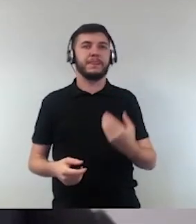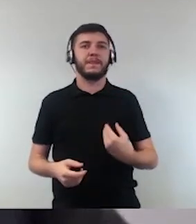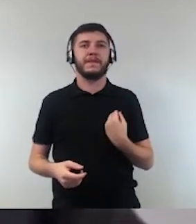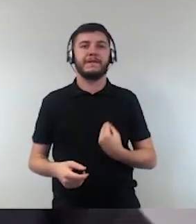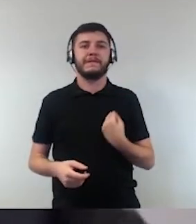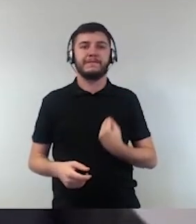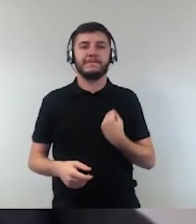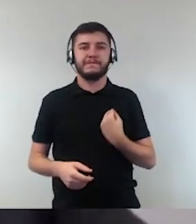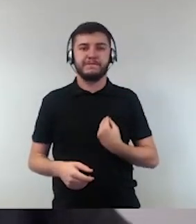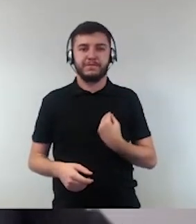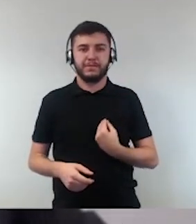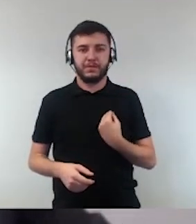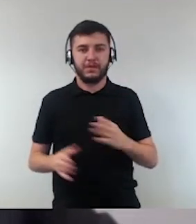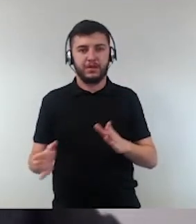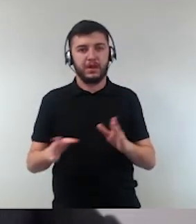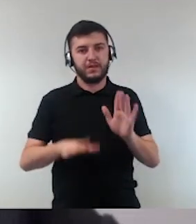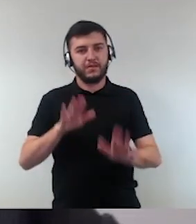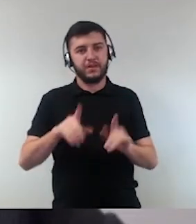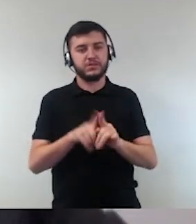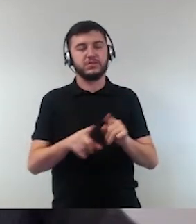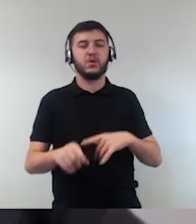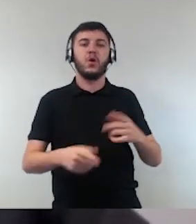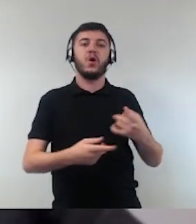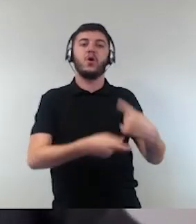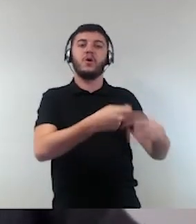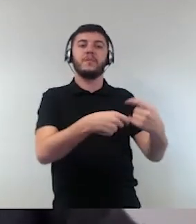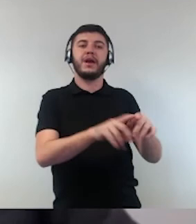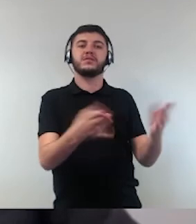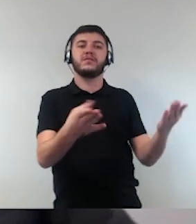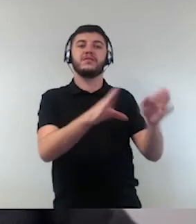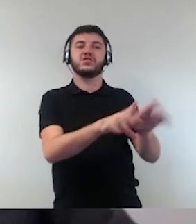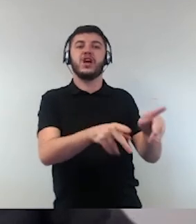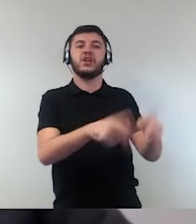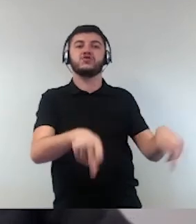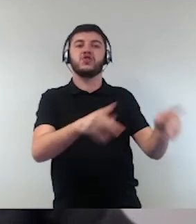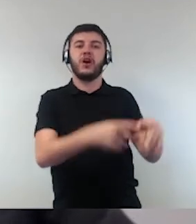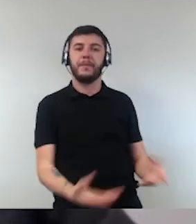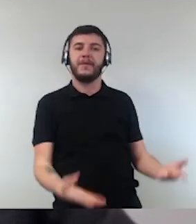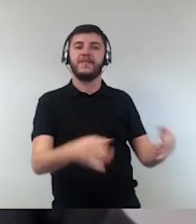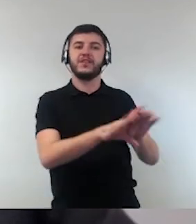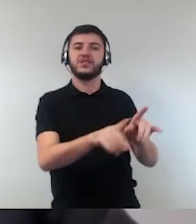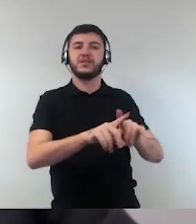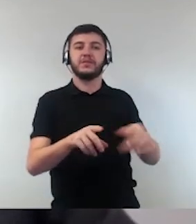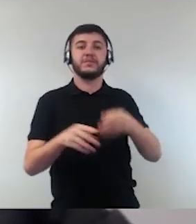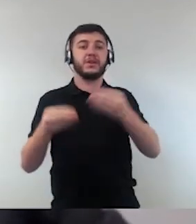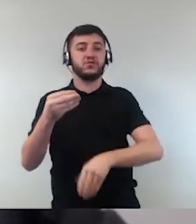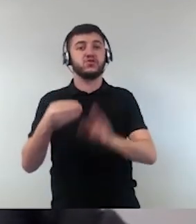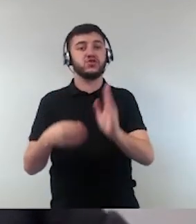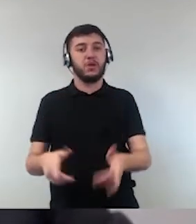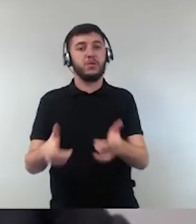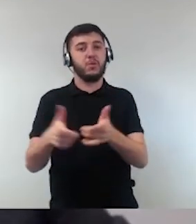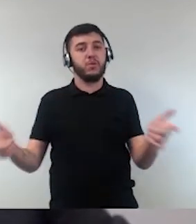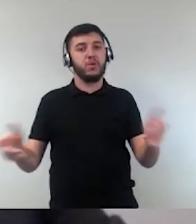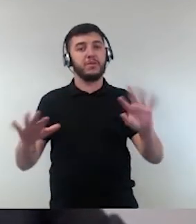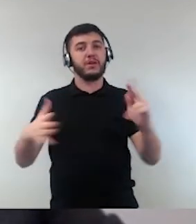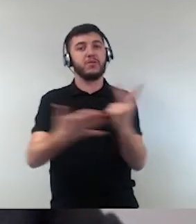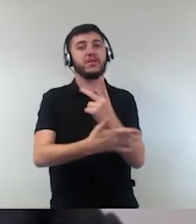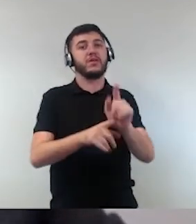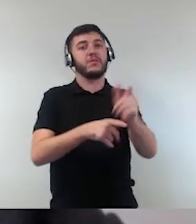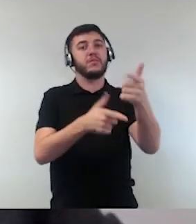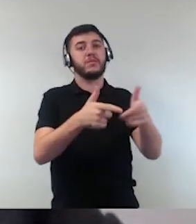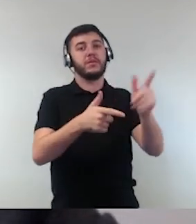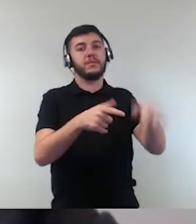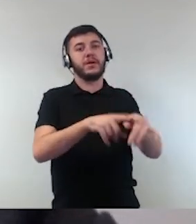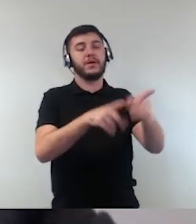industrializando, às vezes, o comércio está fechado, o shopping, e aí ele fica com um prejuízo já enorme. E ainda tem o problema da energia elétrica, que ele